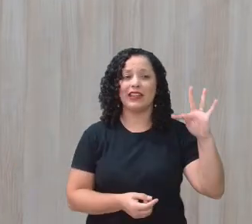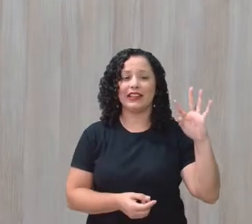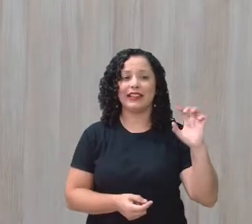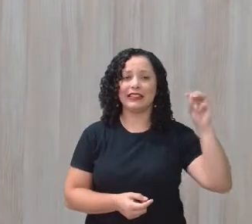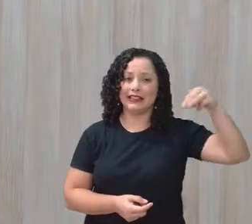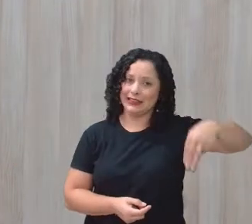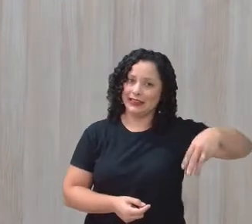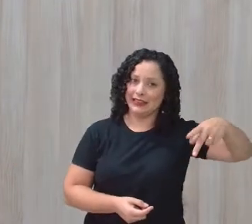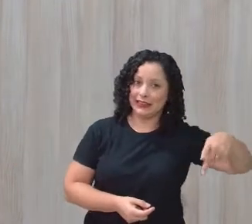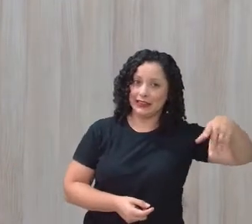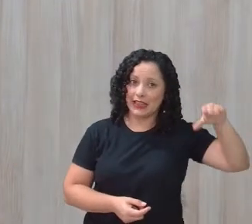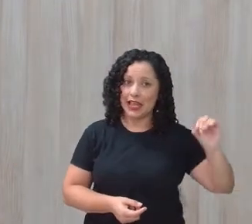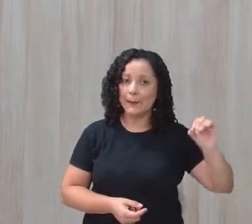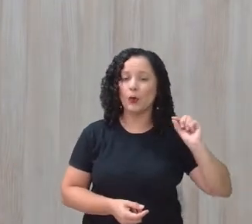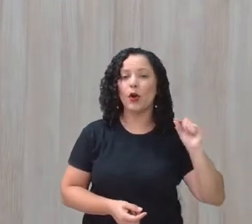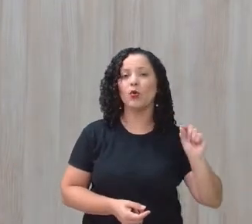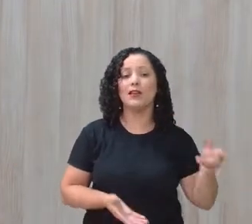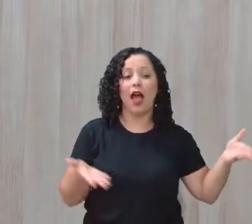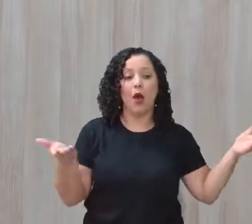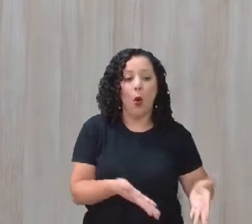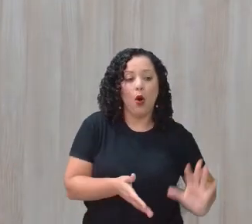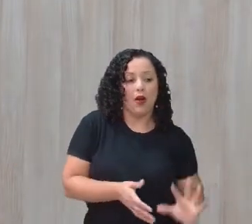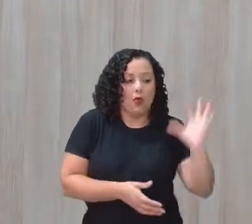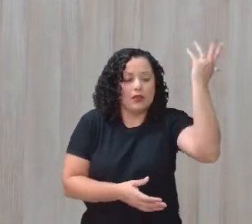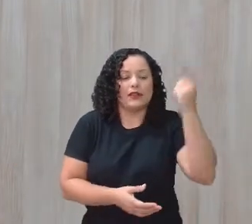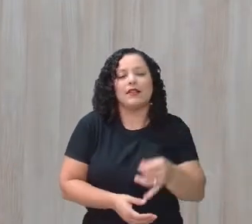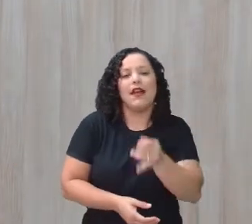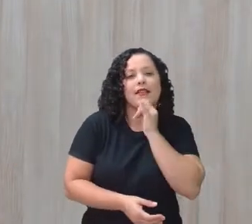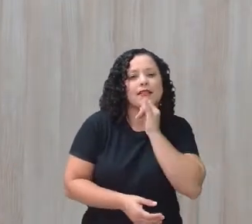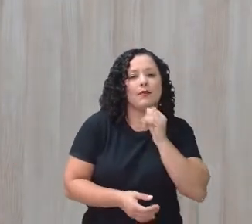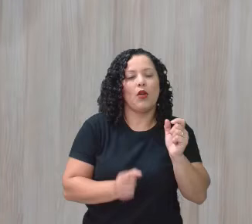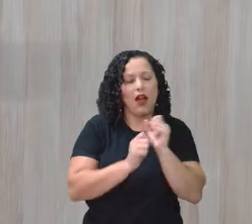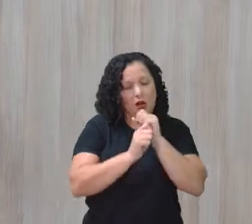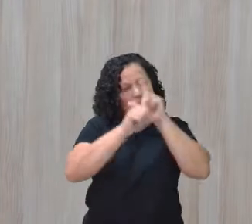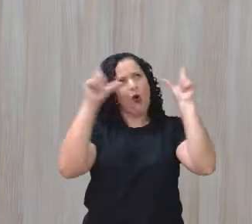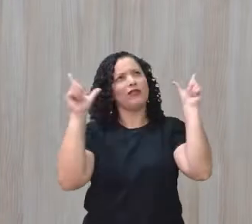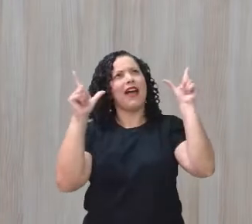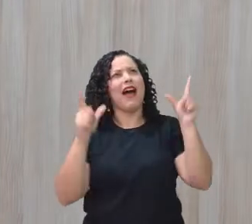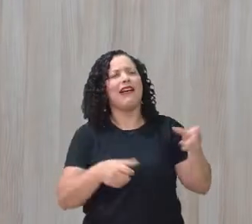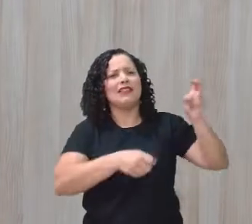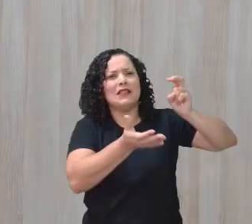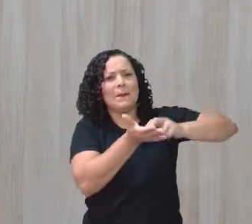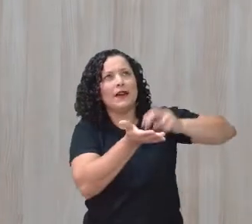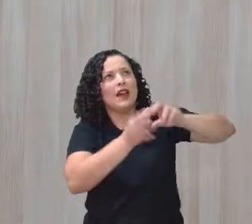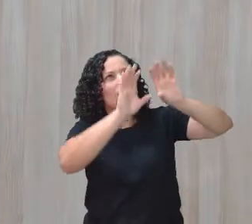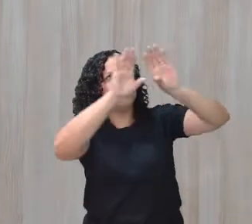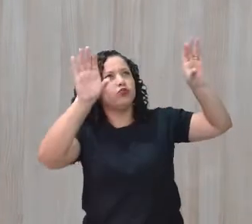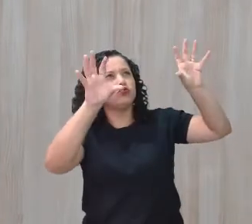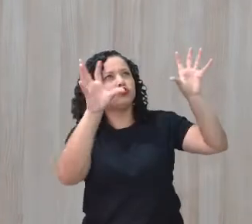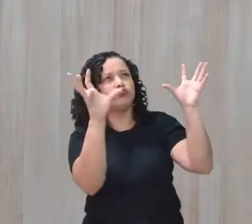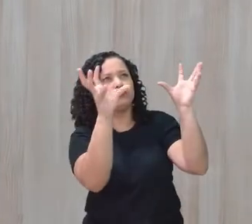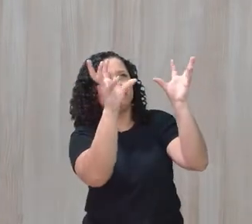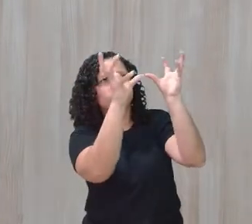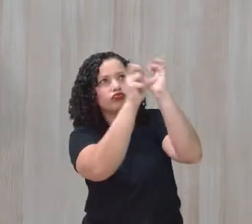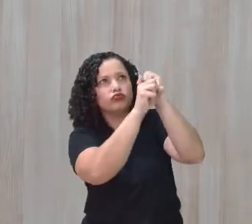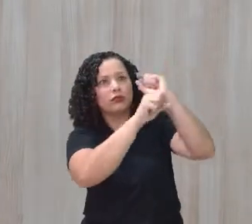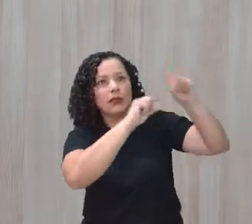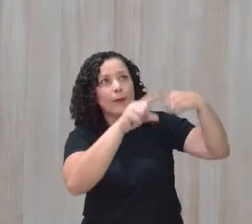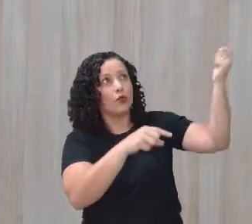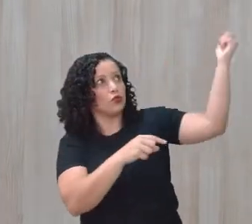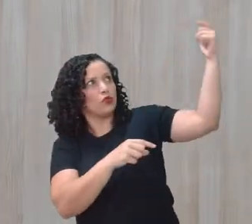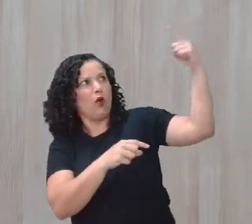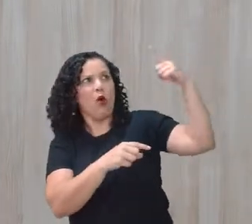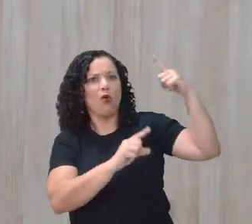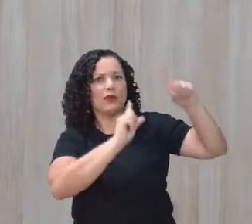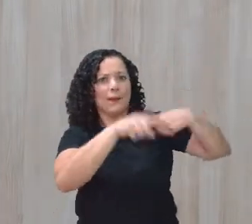acontece momentaneamente. Por exemplo, você acorda de manhã, está o céu todo nublado, daqui a 2 horas está fazendo sol, daqui a mais 2 horas